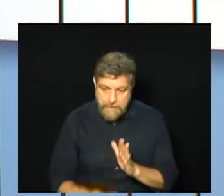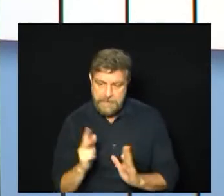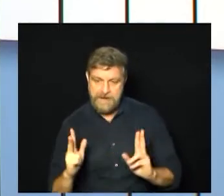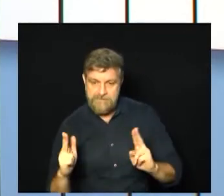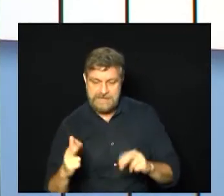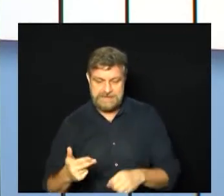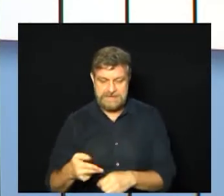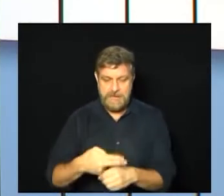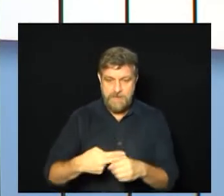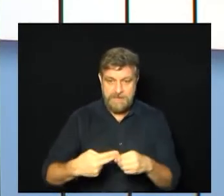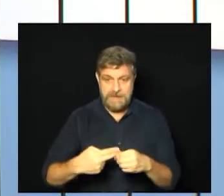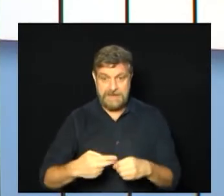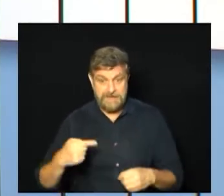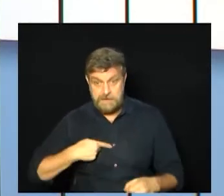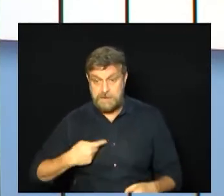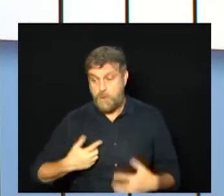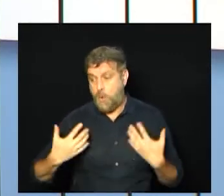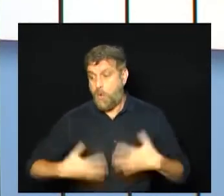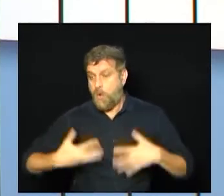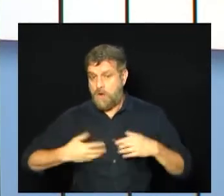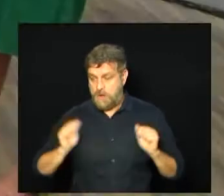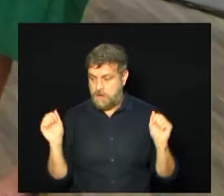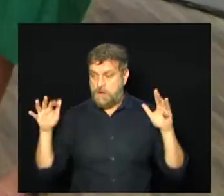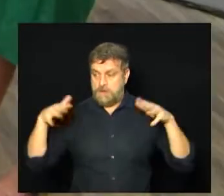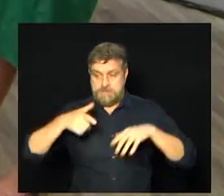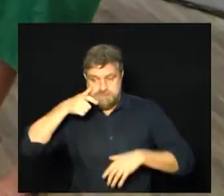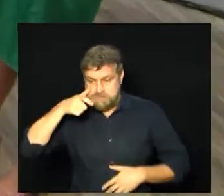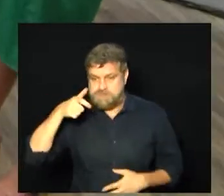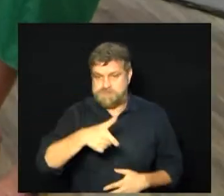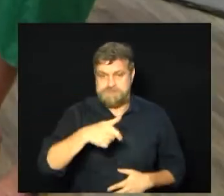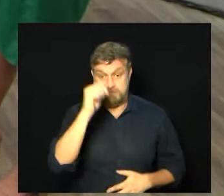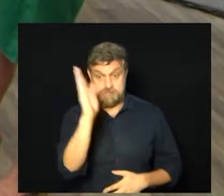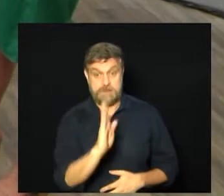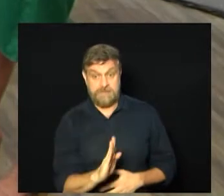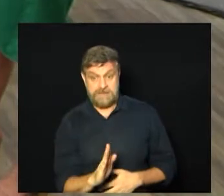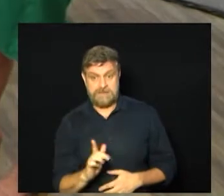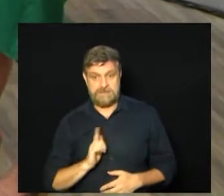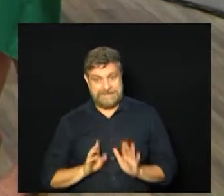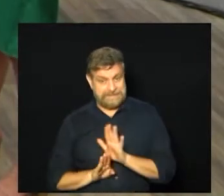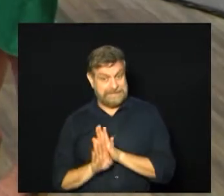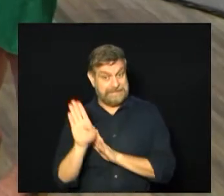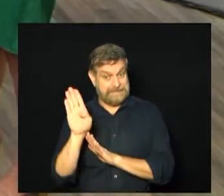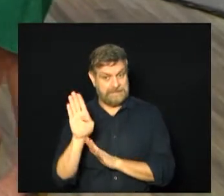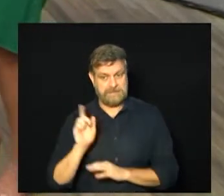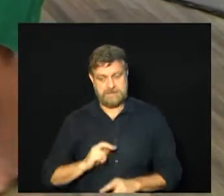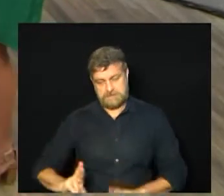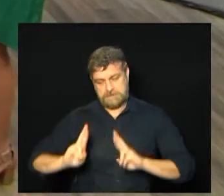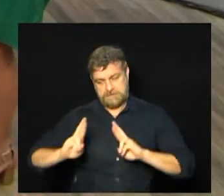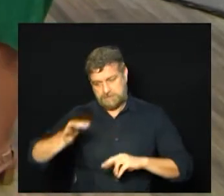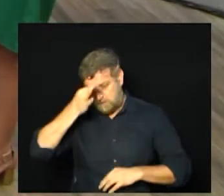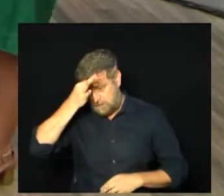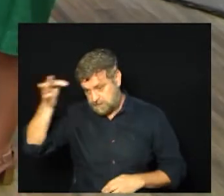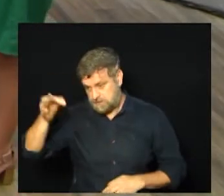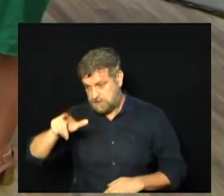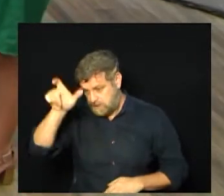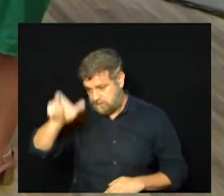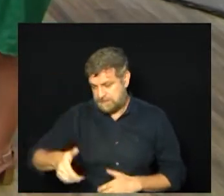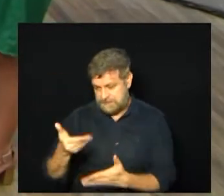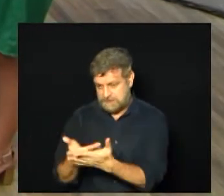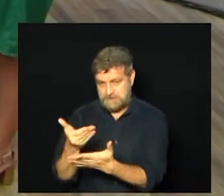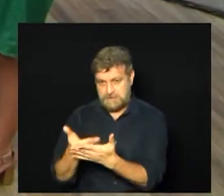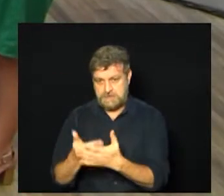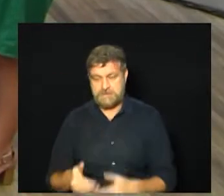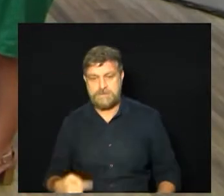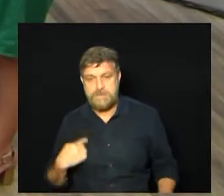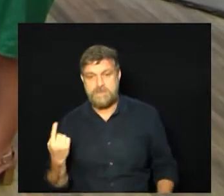da Unicamp, um dos mais concorridos do Brasil. Sem sombra de dúvidas, então, boa sorte a você, estudante. Mina Abreu,